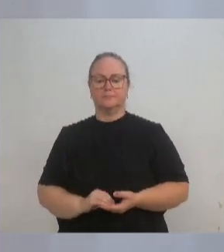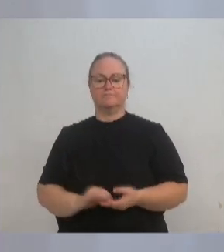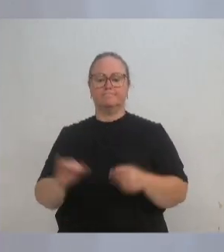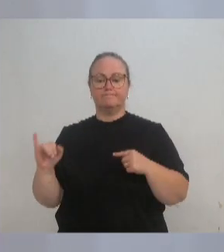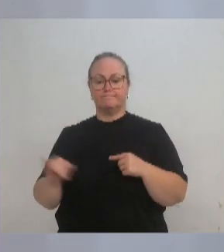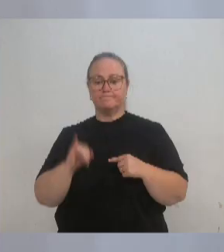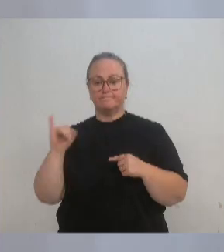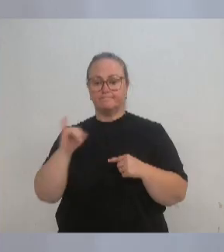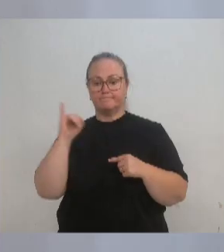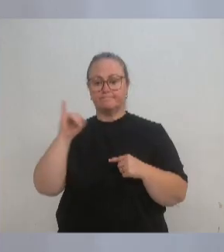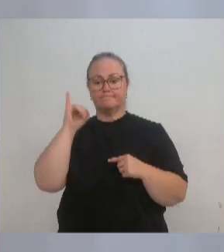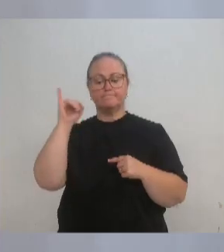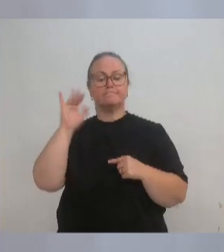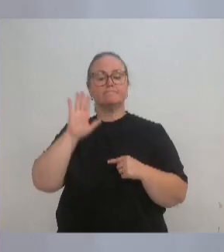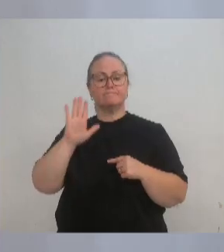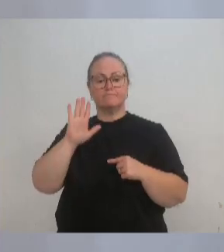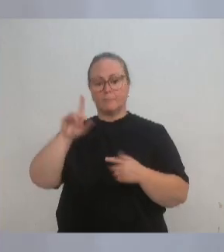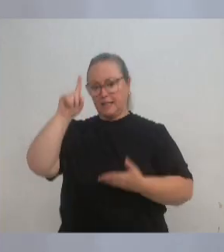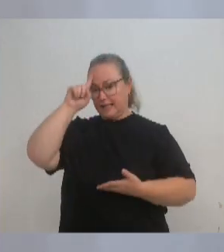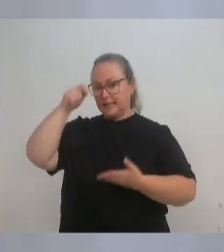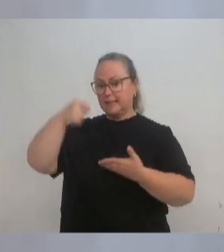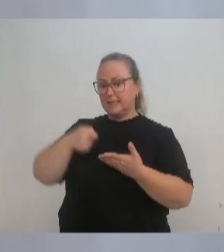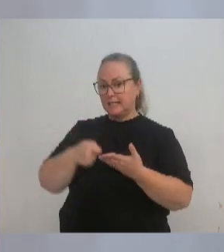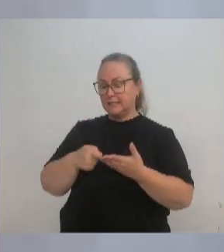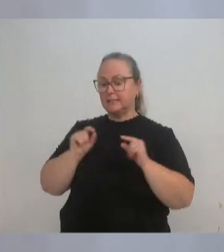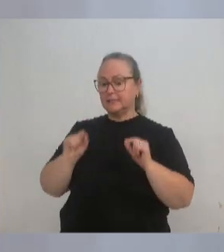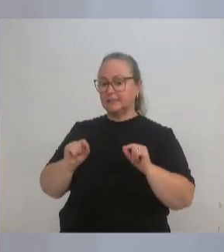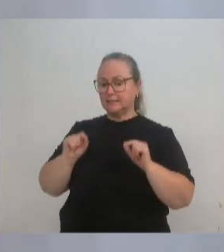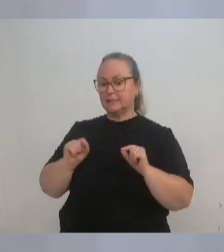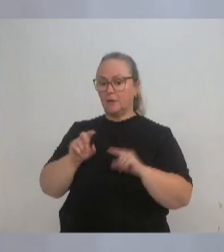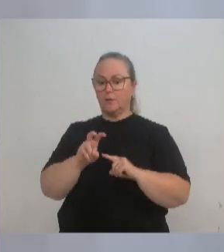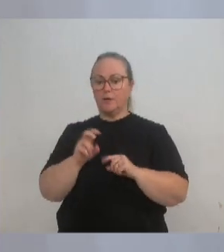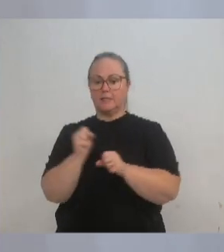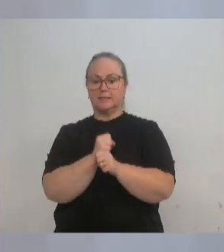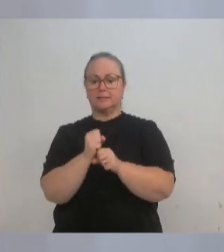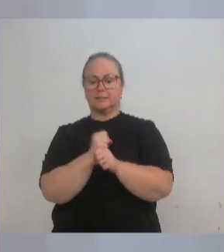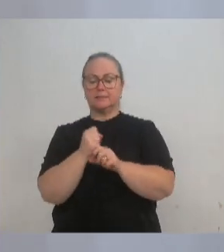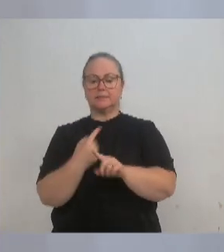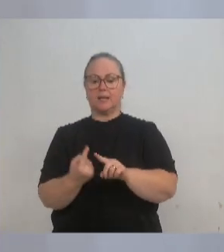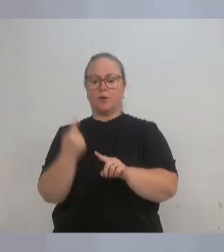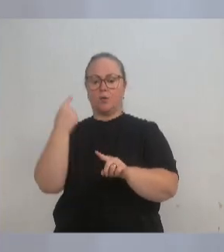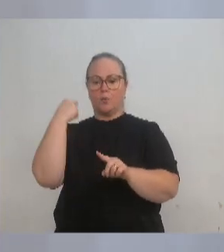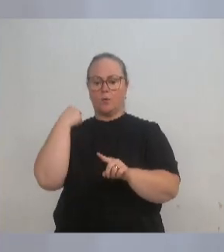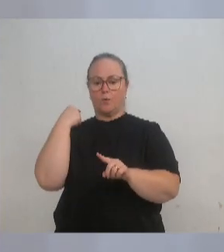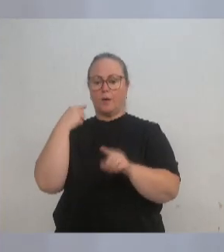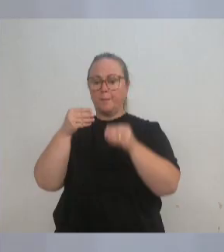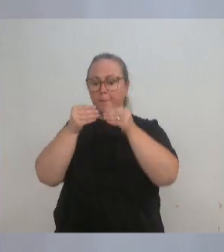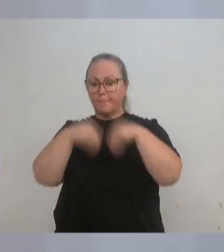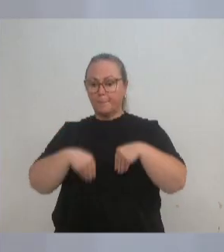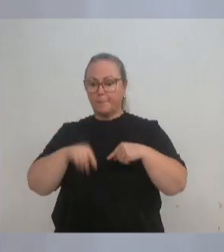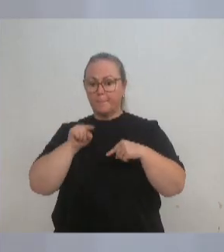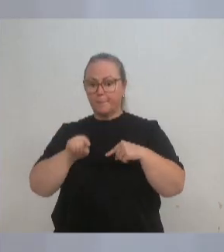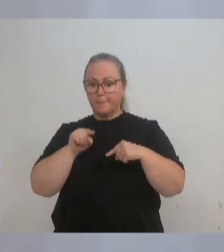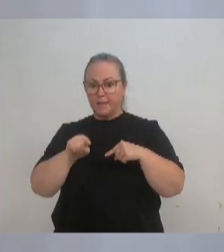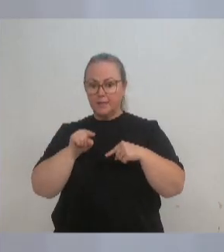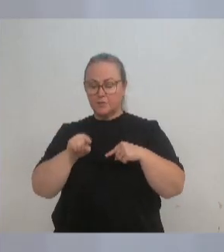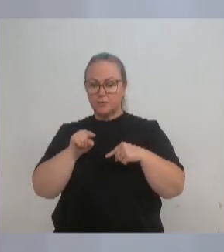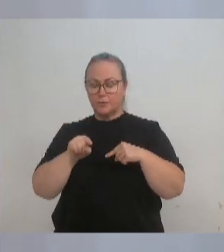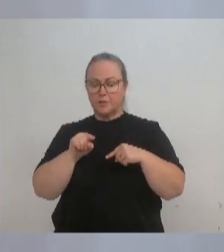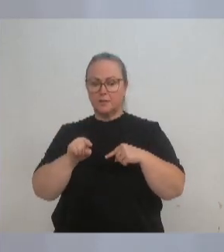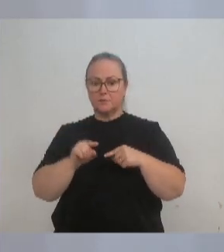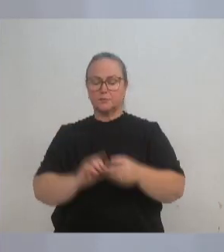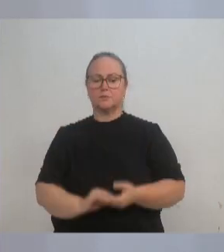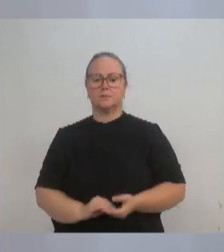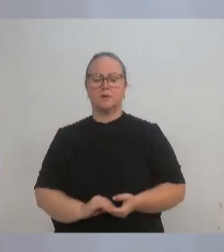importante aqui na decisão do tribunal, 5 anos para trás, quem se achou prejudicado, vereador Lanzarim,